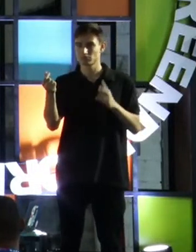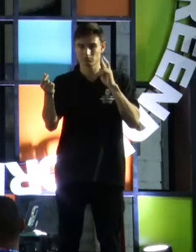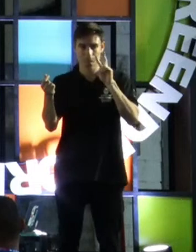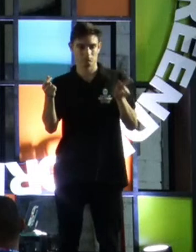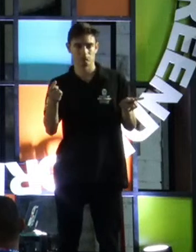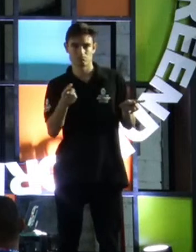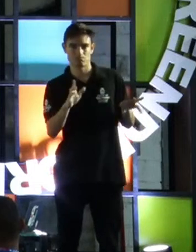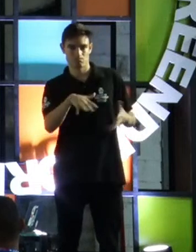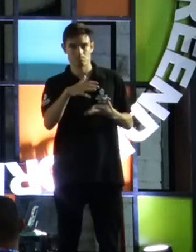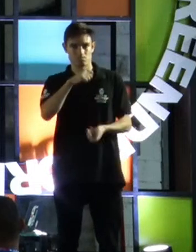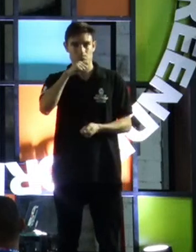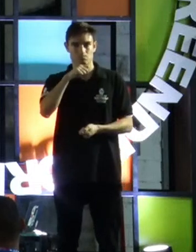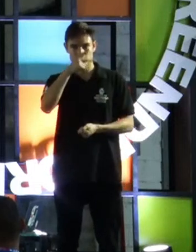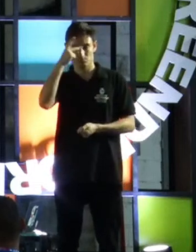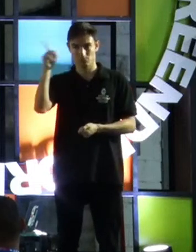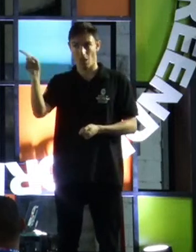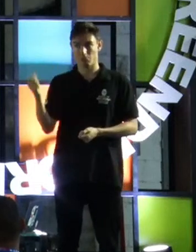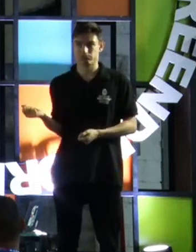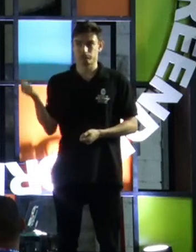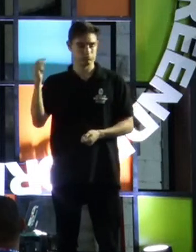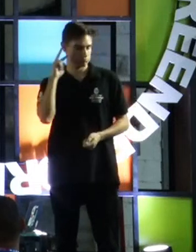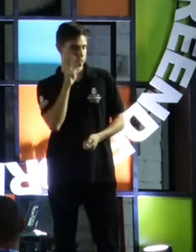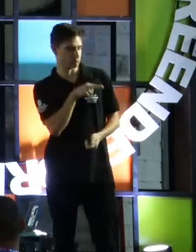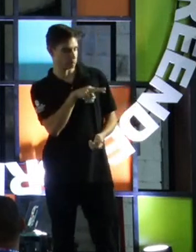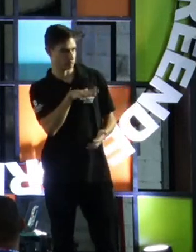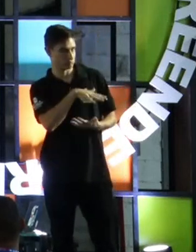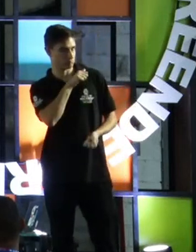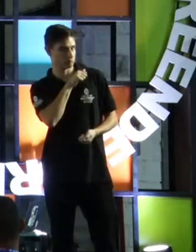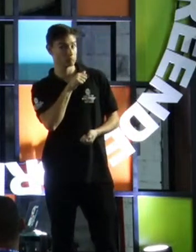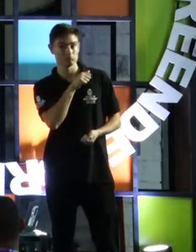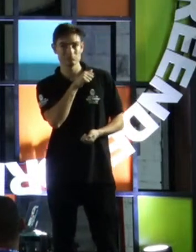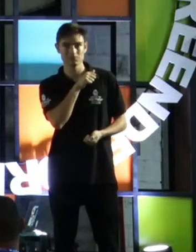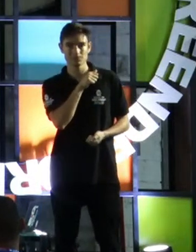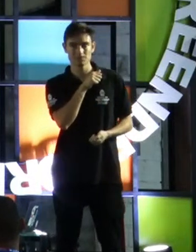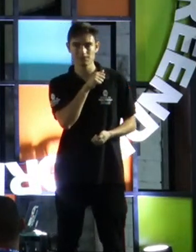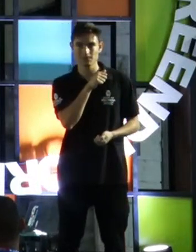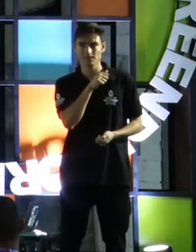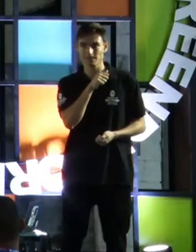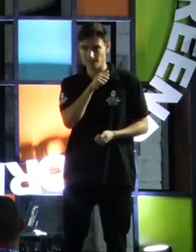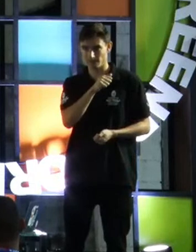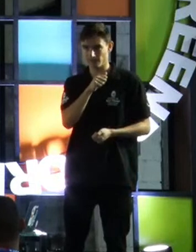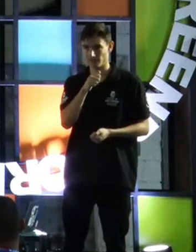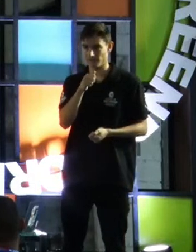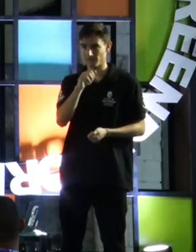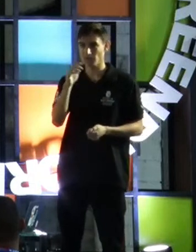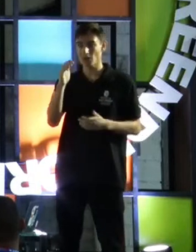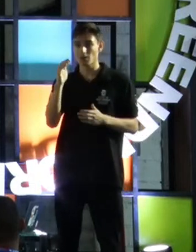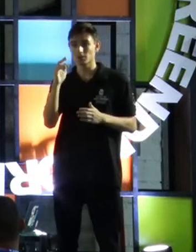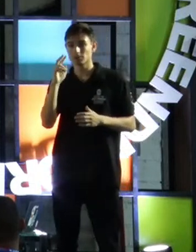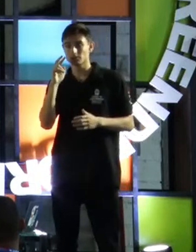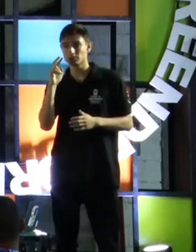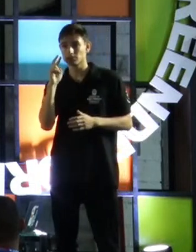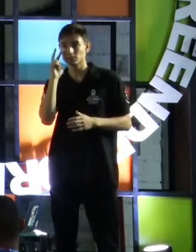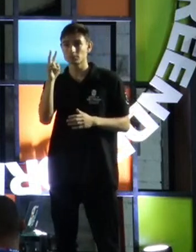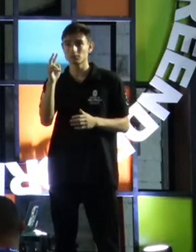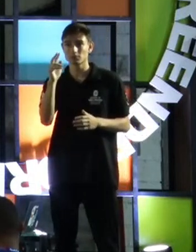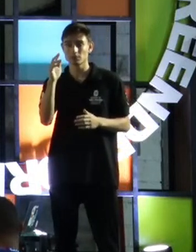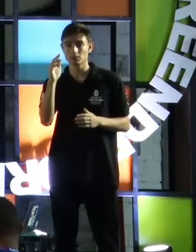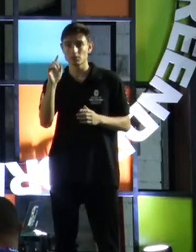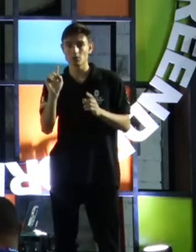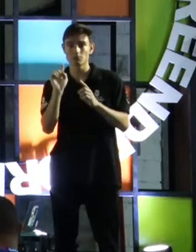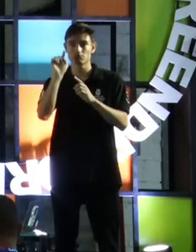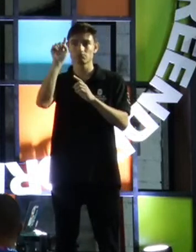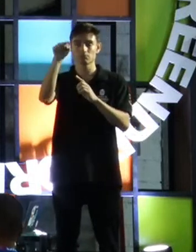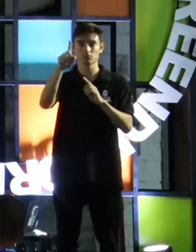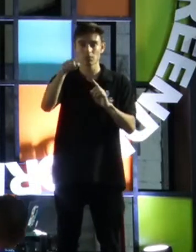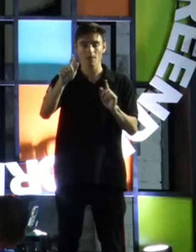sustentabilidade, a galera do dinheiro está olhando para a sustentabilidade. Deixa de ser, ou vai além do navio do Greenpeace